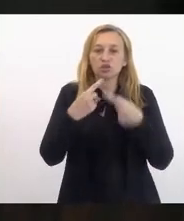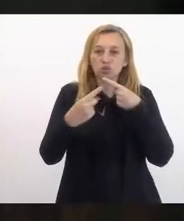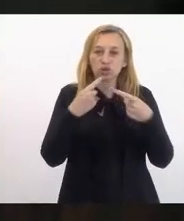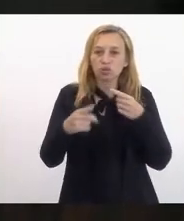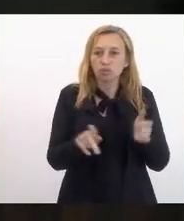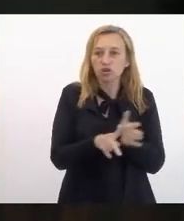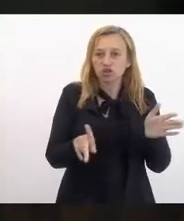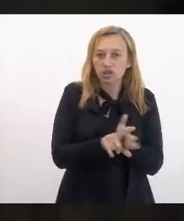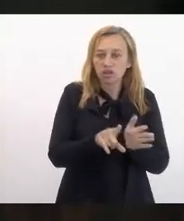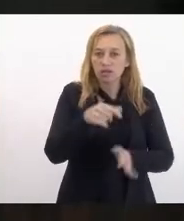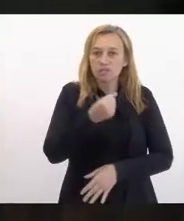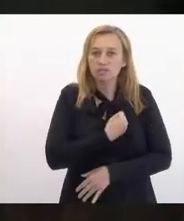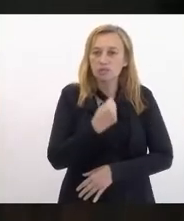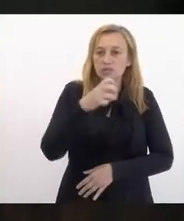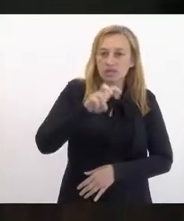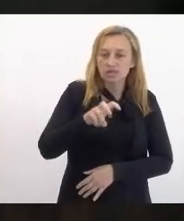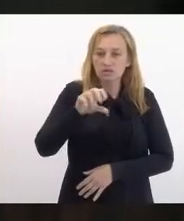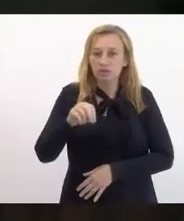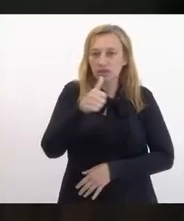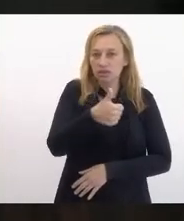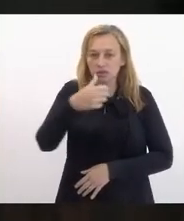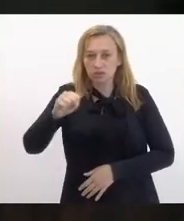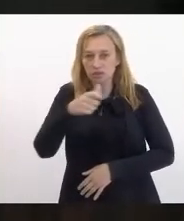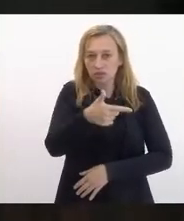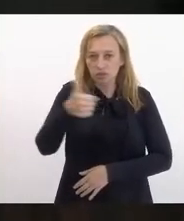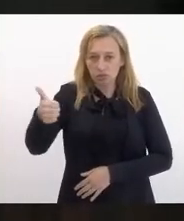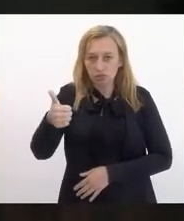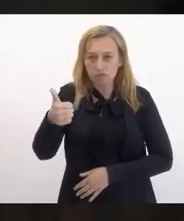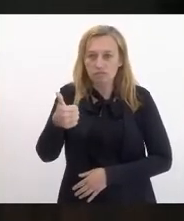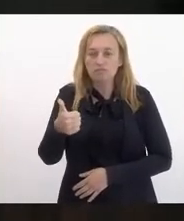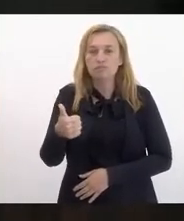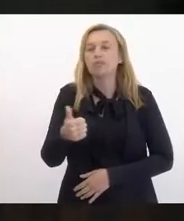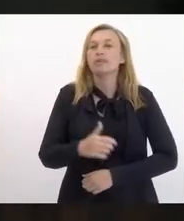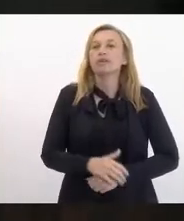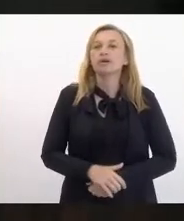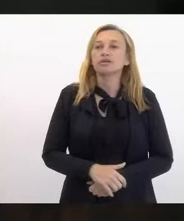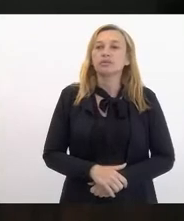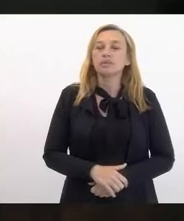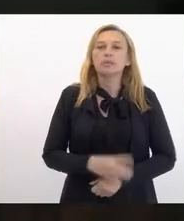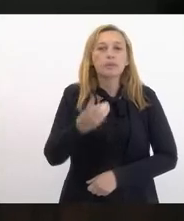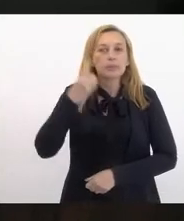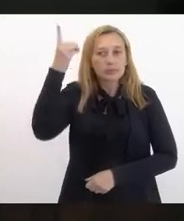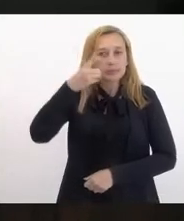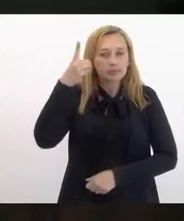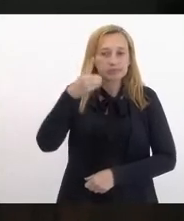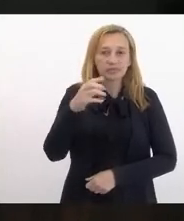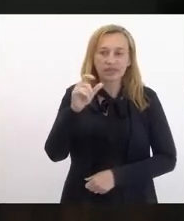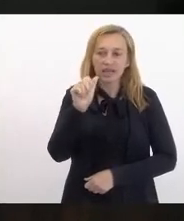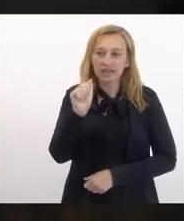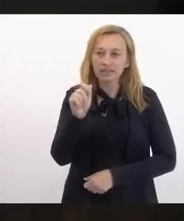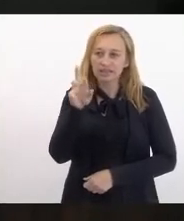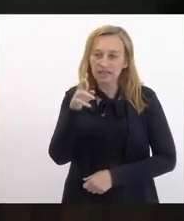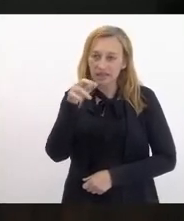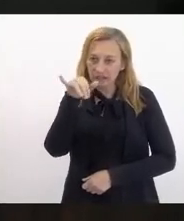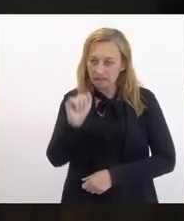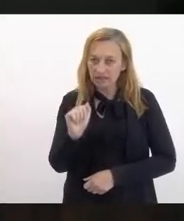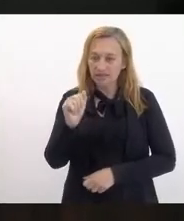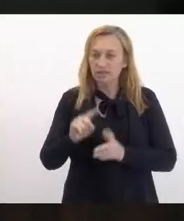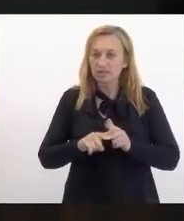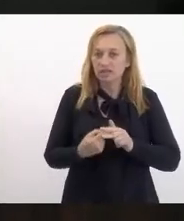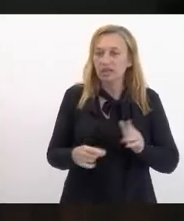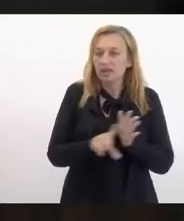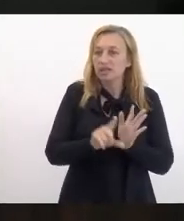discussão, projeto de lei número 5018/2021, de autoria da deputada Adriana Baltazar, que altera a lei